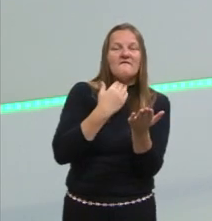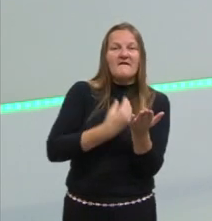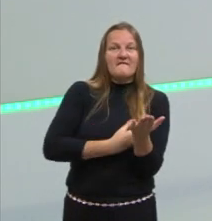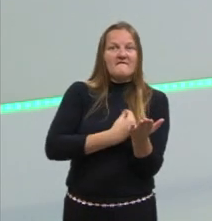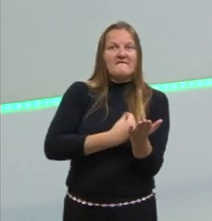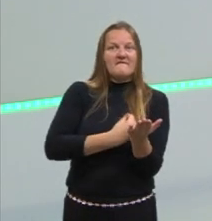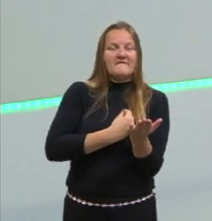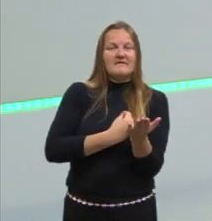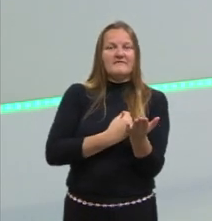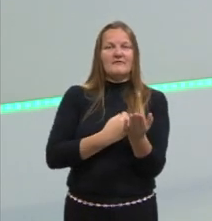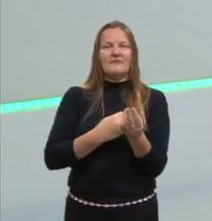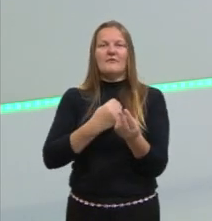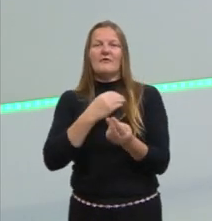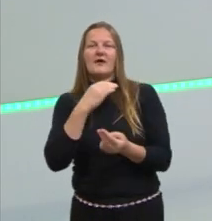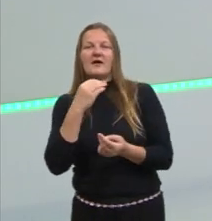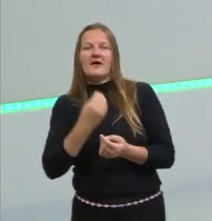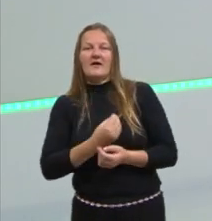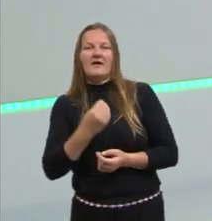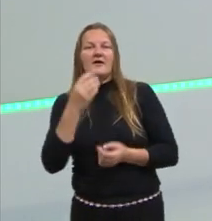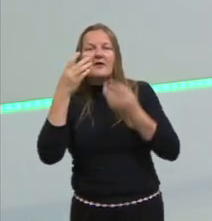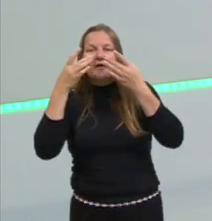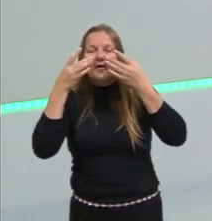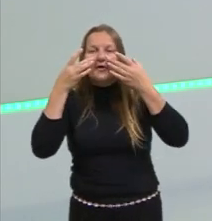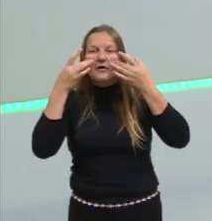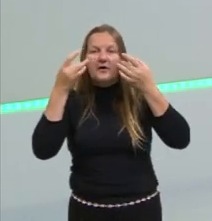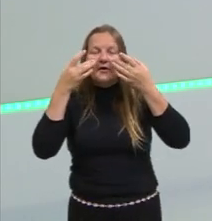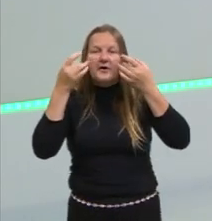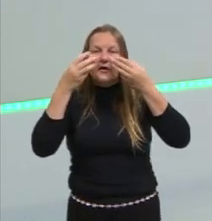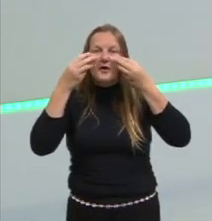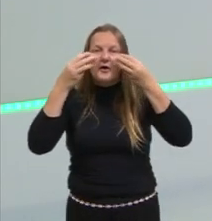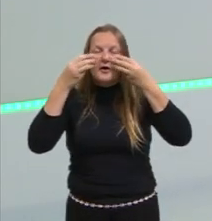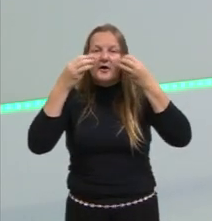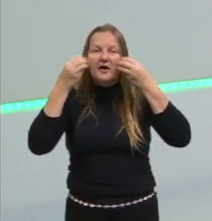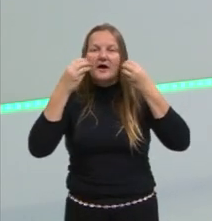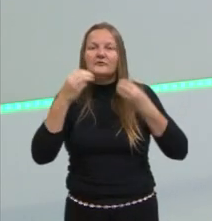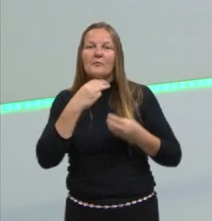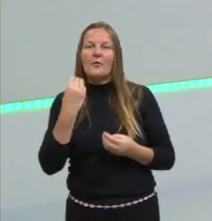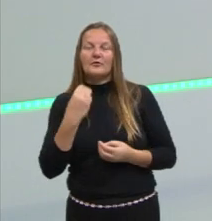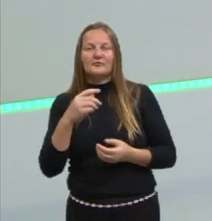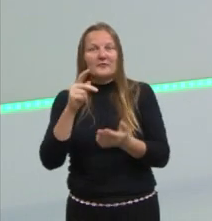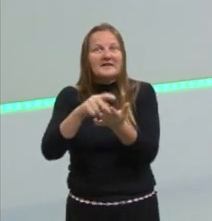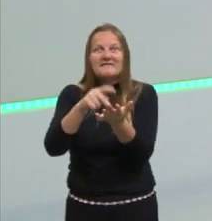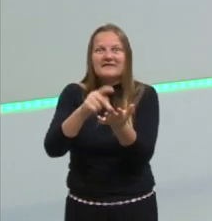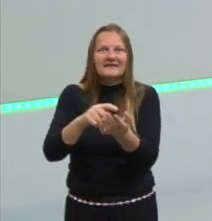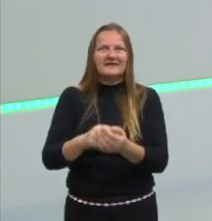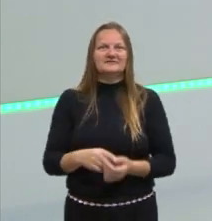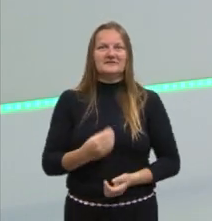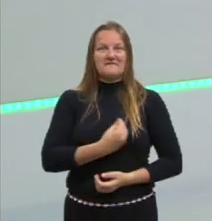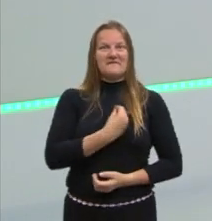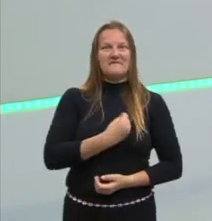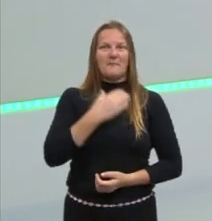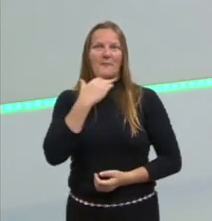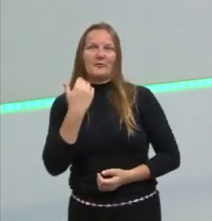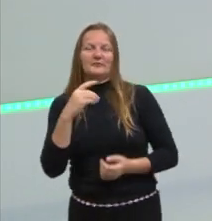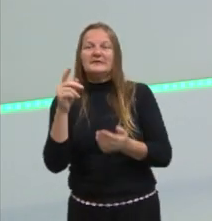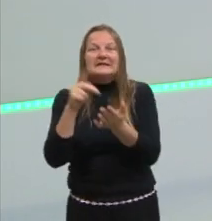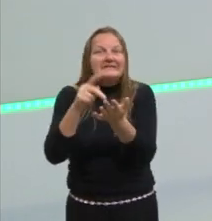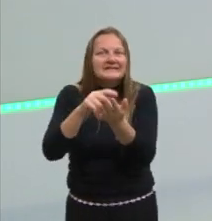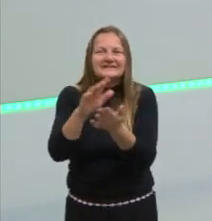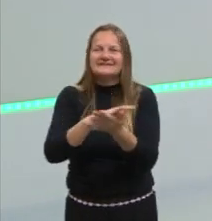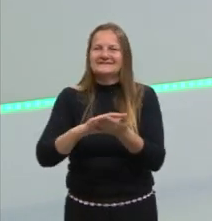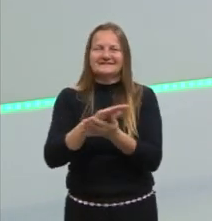chama do gato de xerente na verdade é uma analogia tá pessoal então não se acham que a gente tá falando exatamente